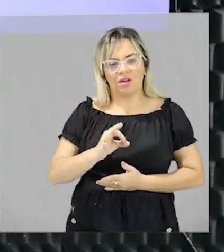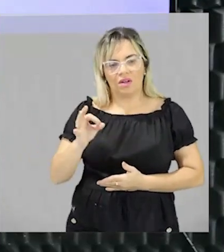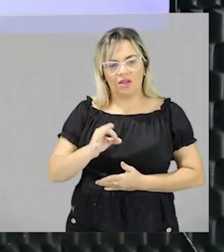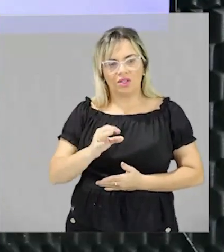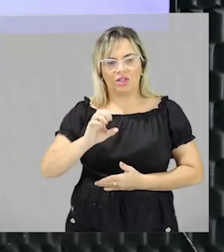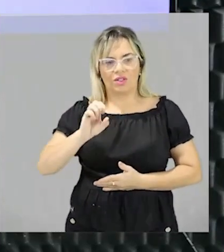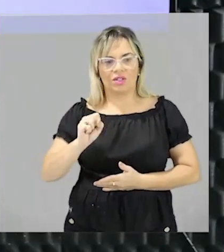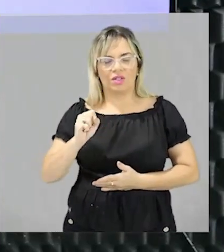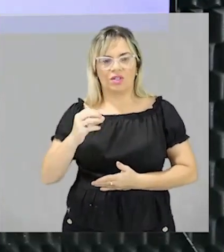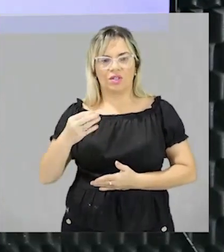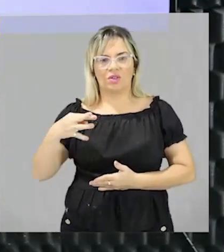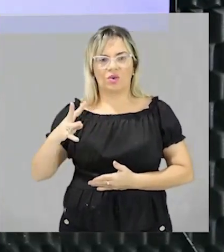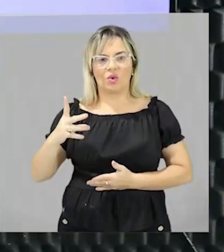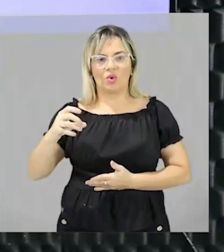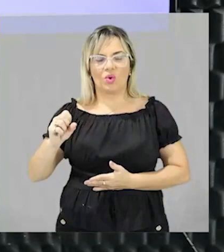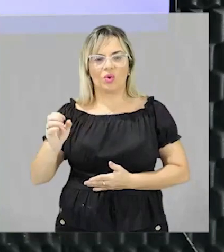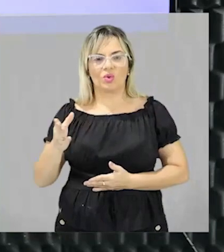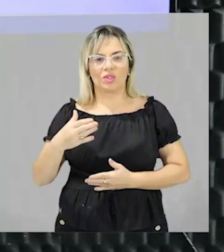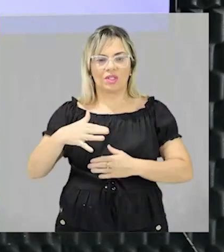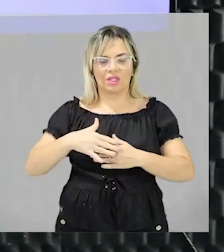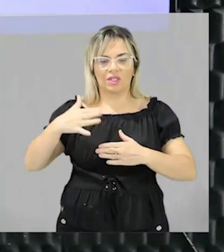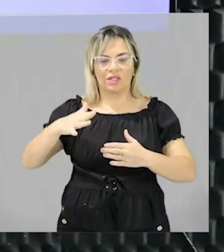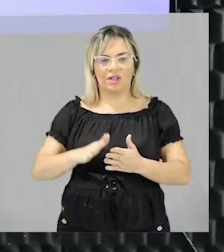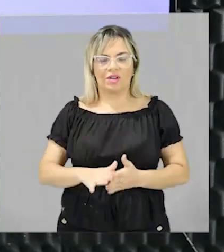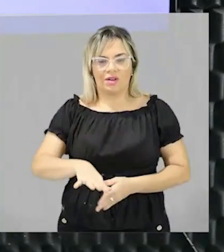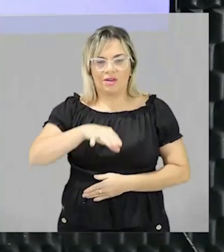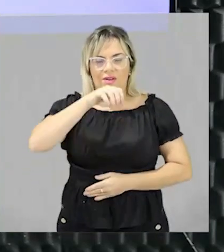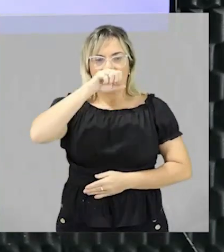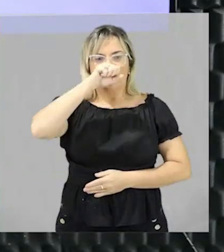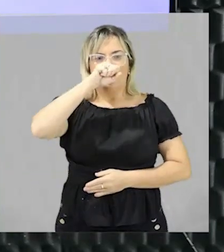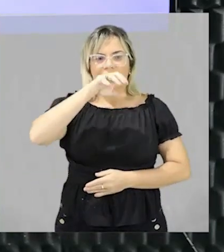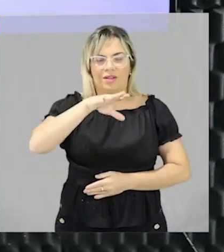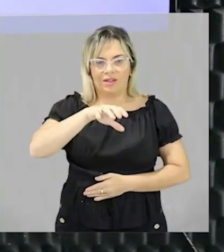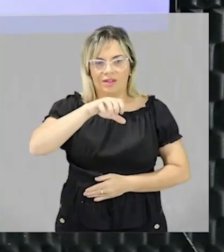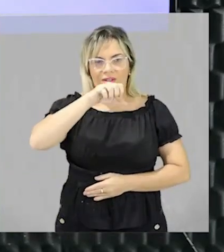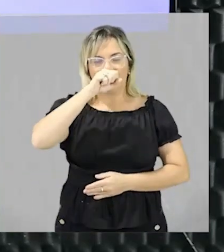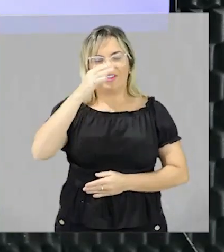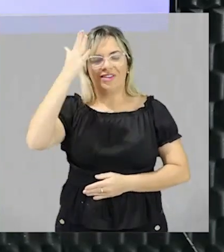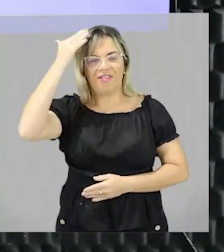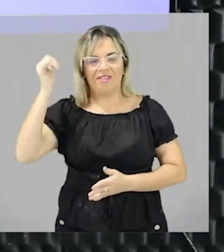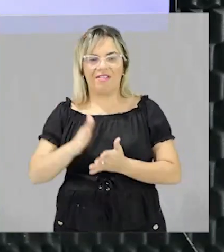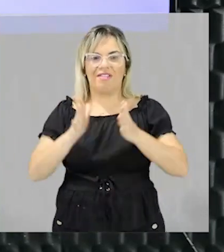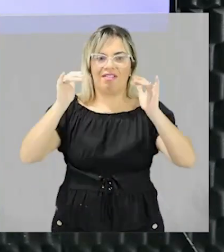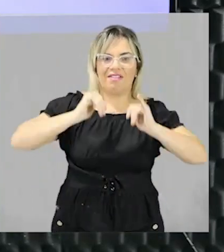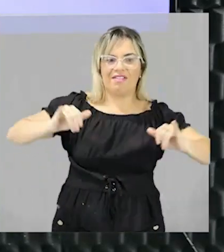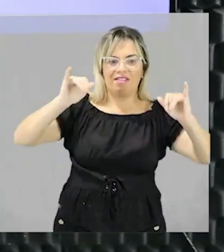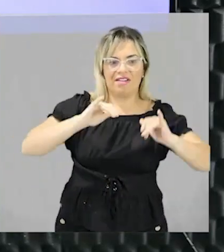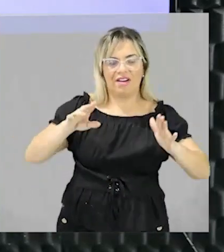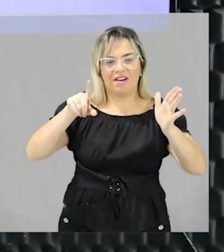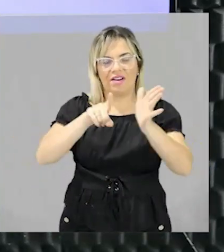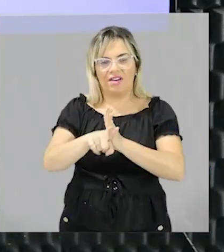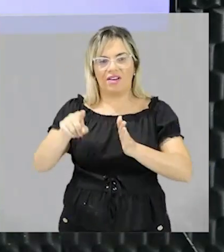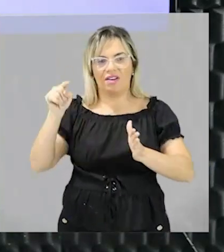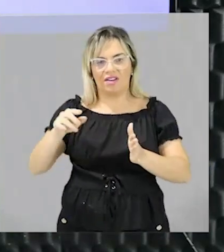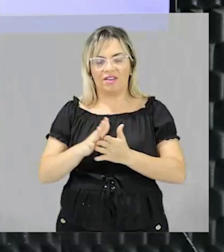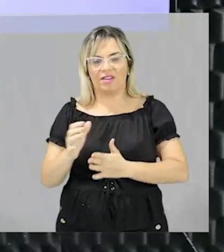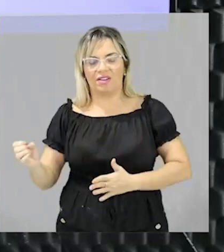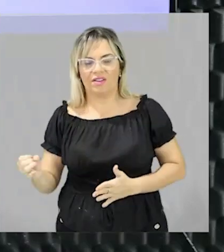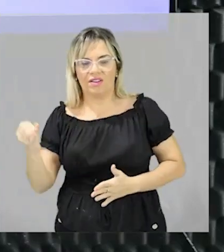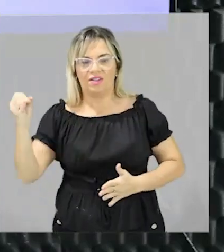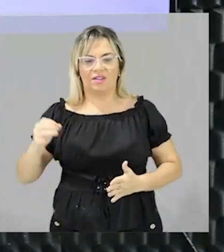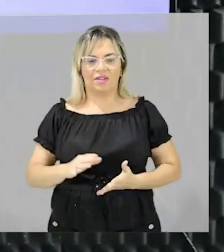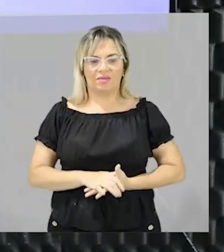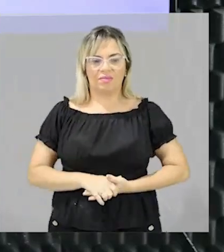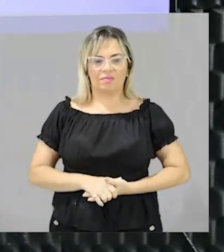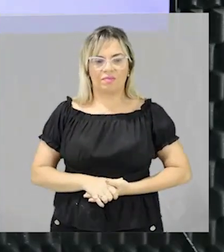Fácil, né? Bora evoluir para a próxima questão. Respira. Eu sei que teve muita informação nessa questão, mas vai ser informação muito importante para